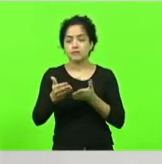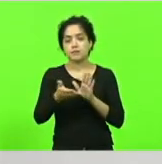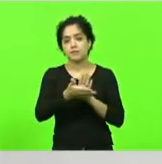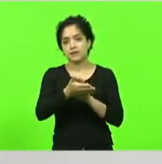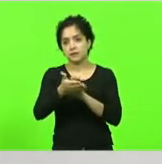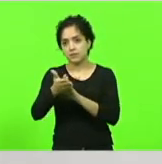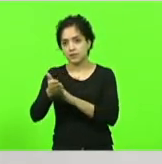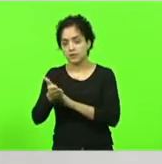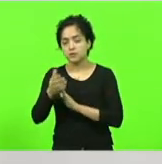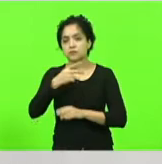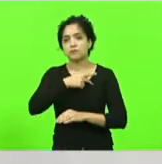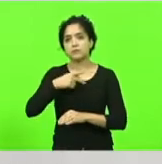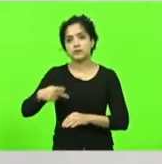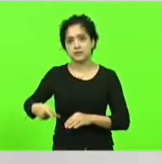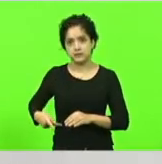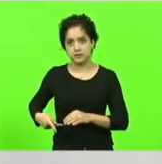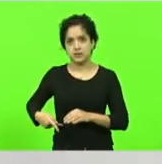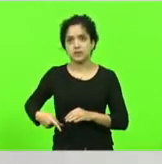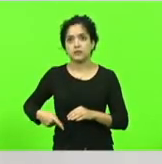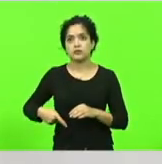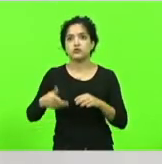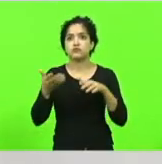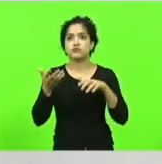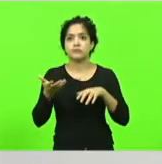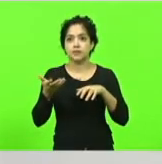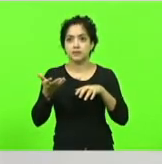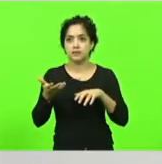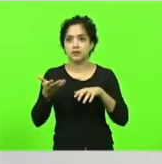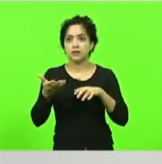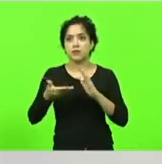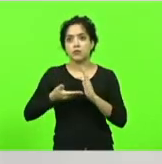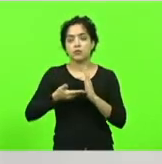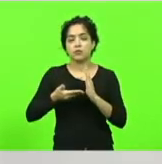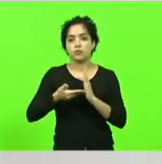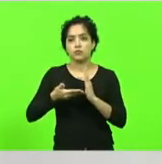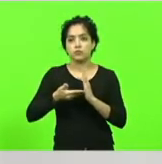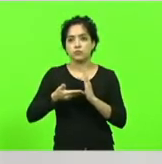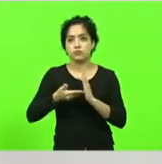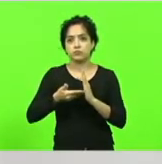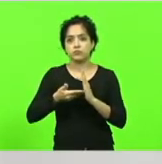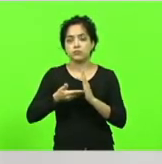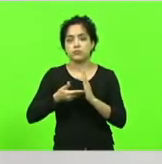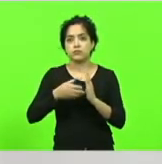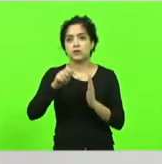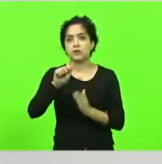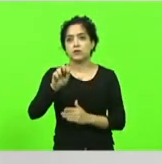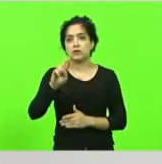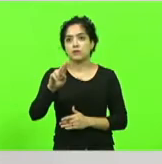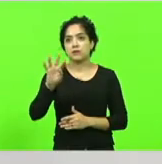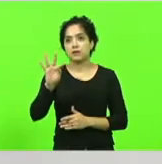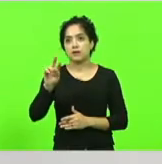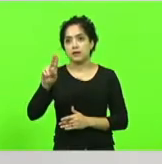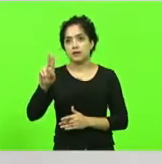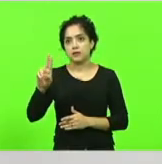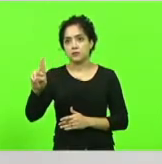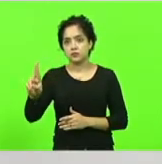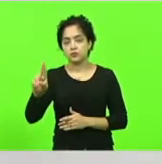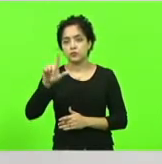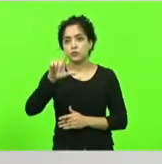parabenizando o presidente da Câmara dos Deputados Federais, deputado Arthur Lira, pelo seu